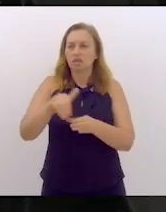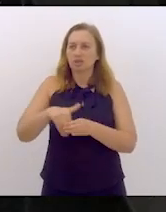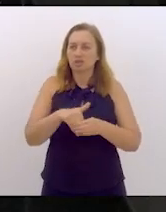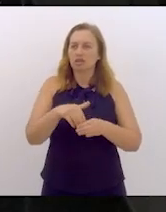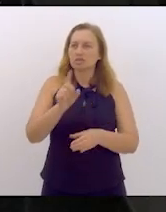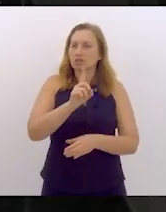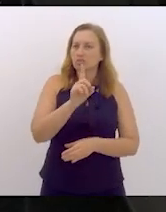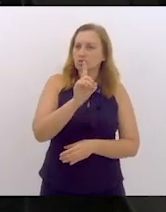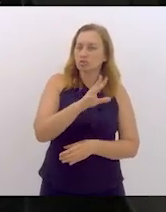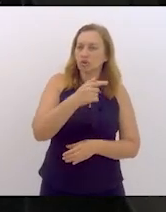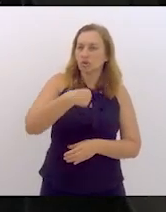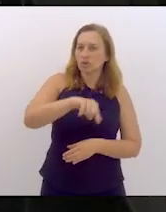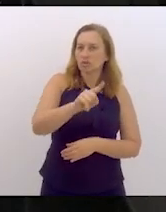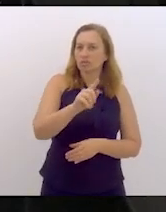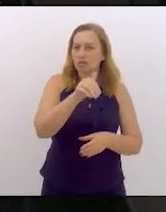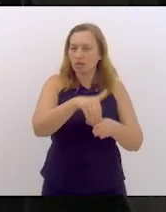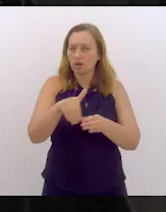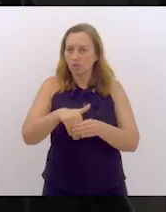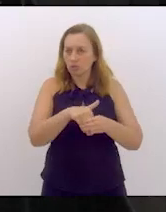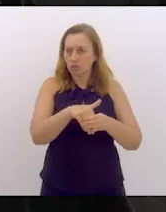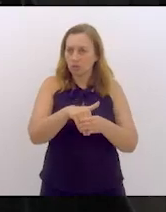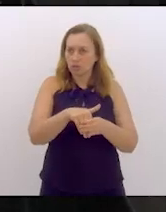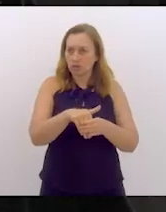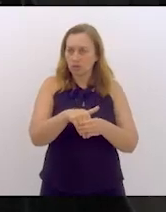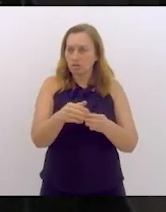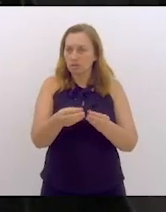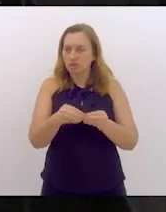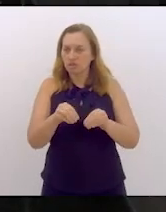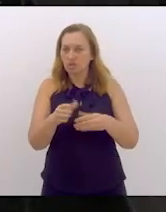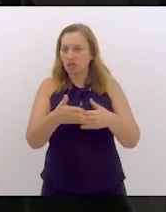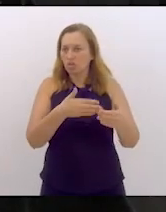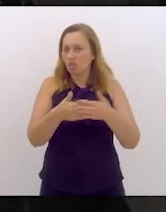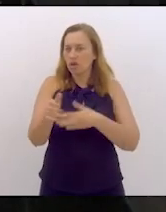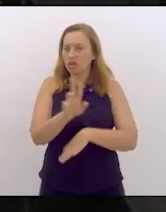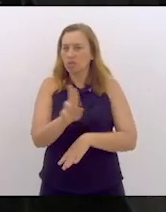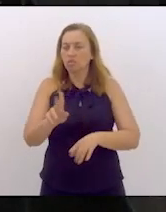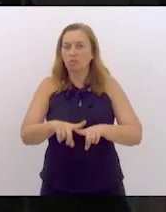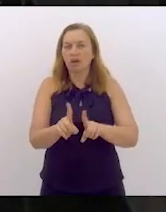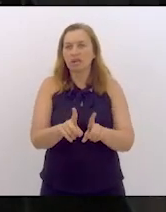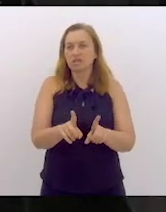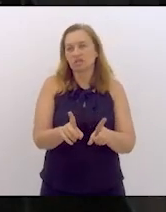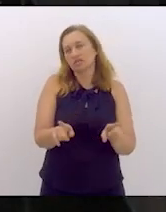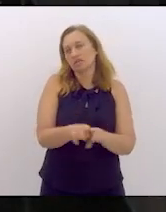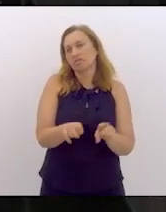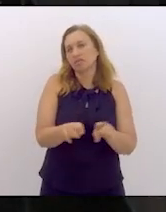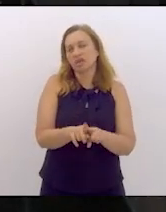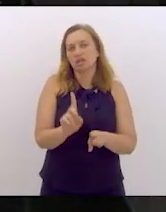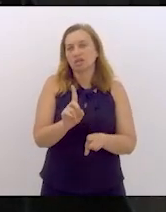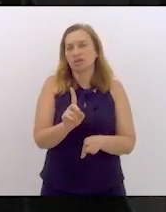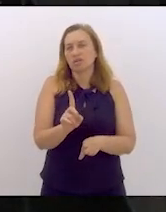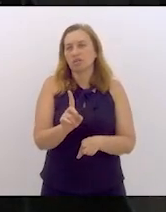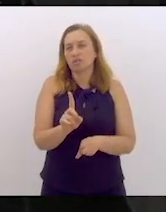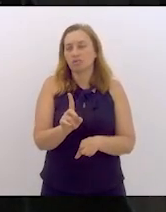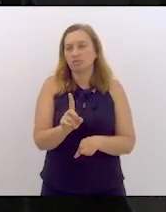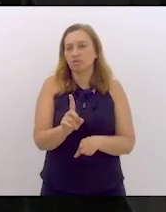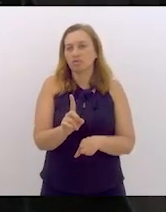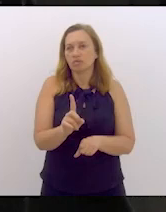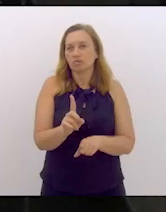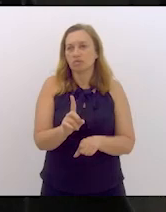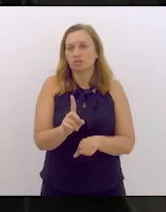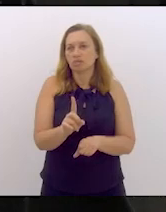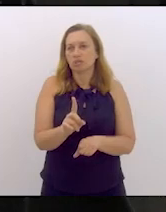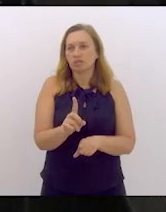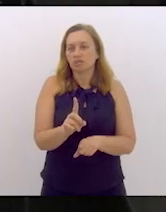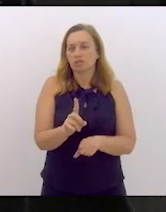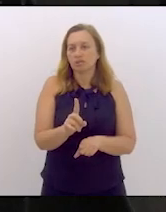não só não vão às urnas sufragar qualquer nome como também não se dão ao trabalho né é de